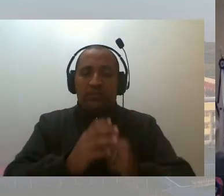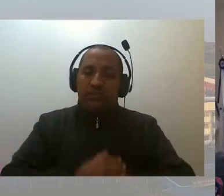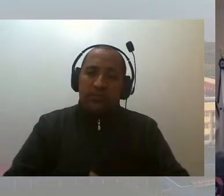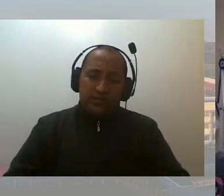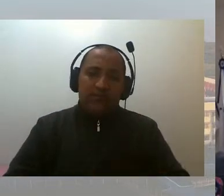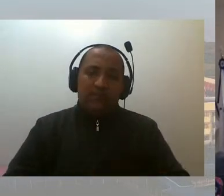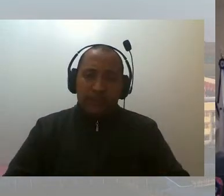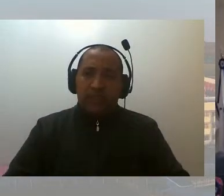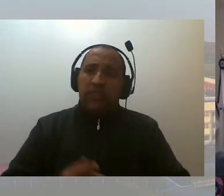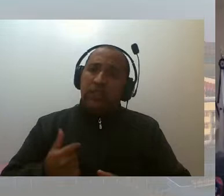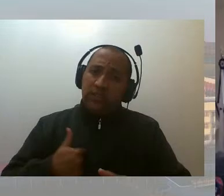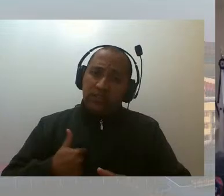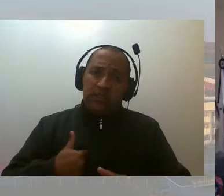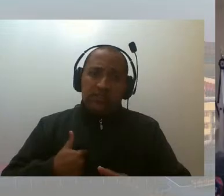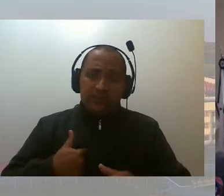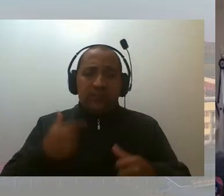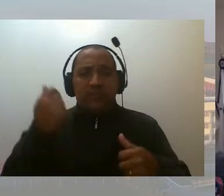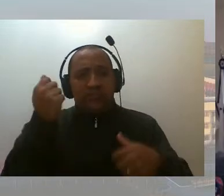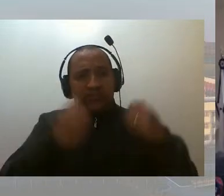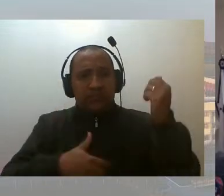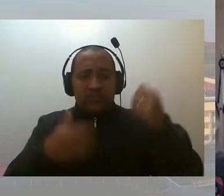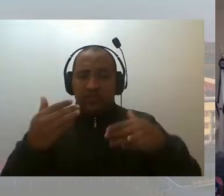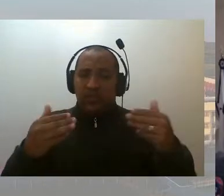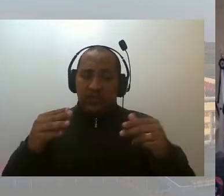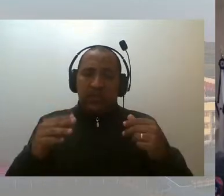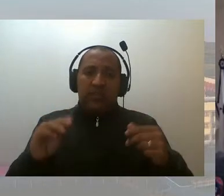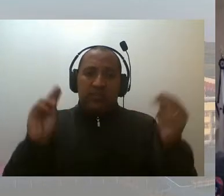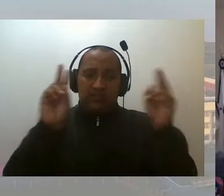Fazer simplesmente um parênteses, né?